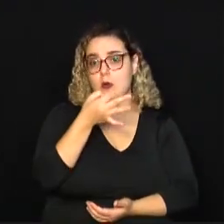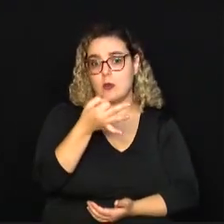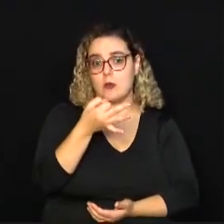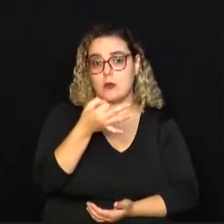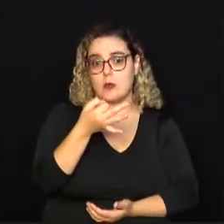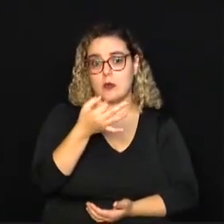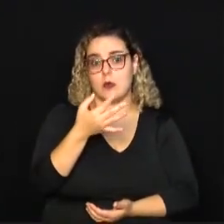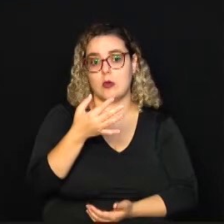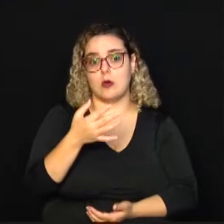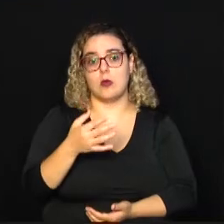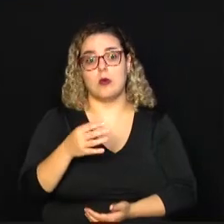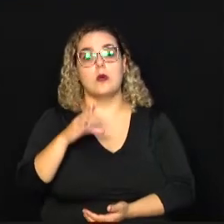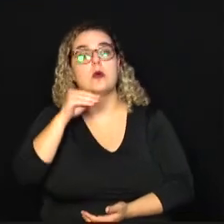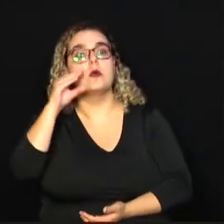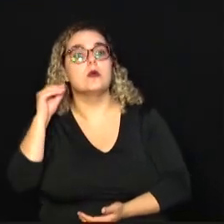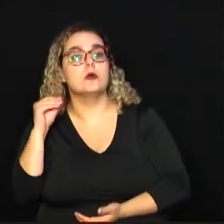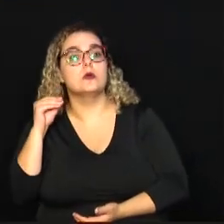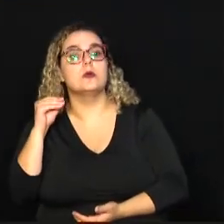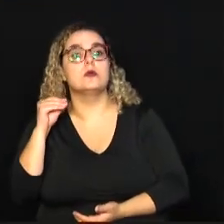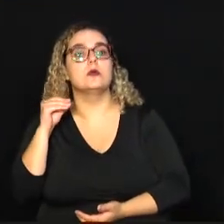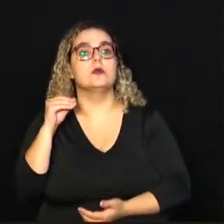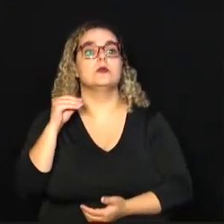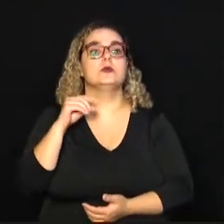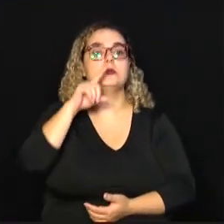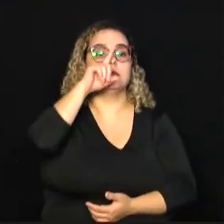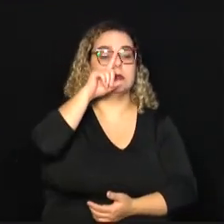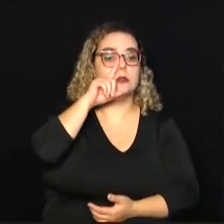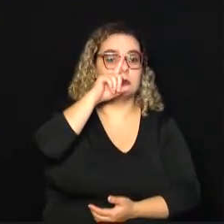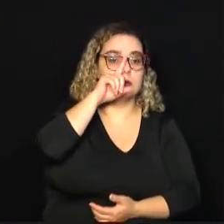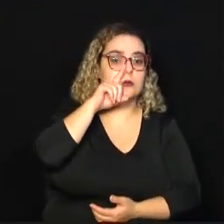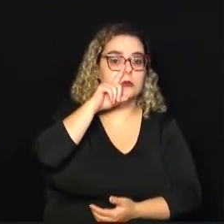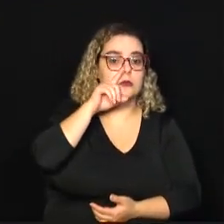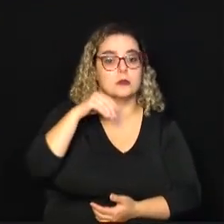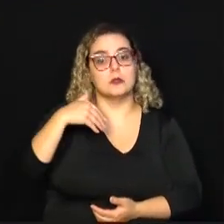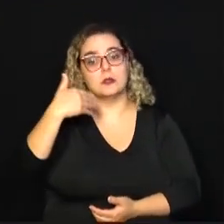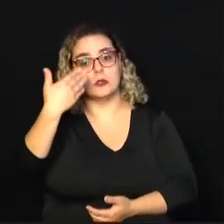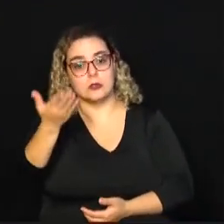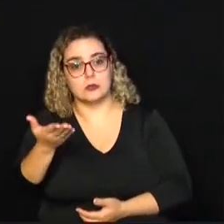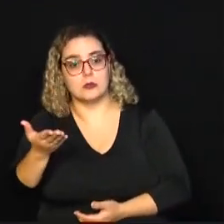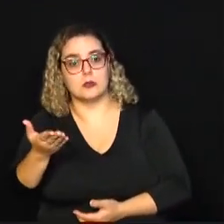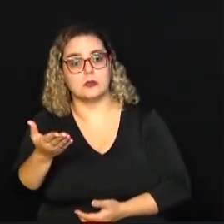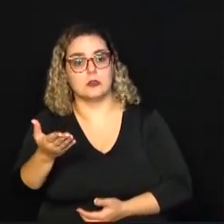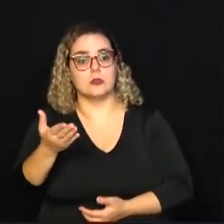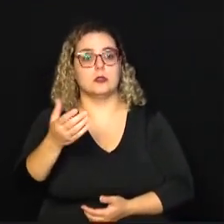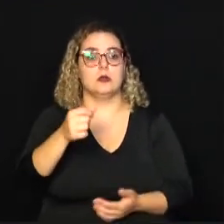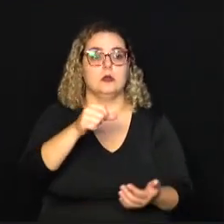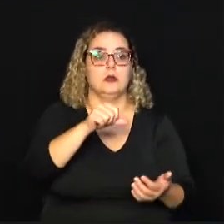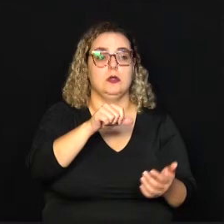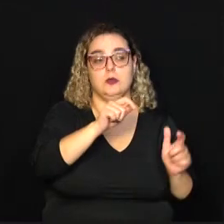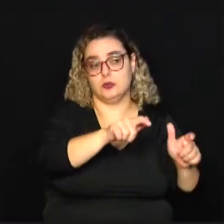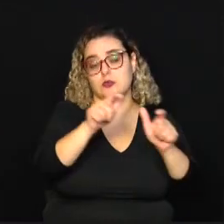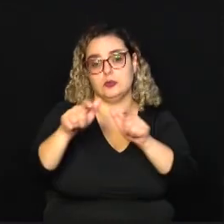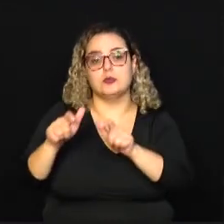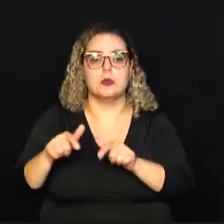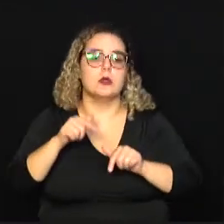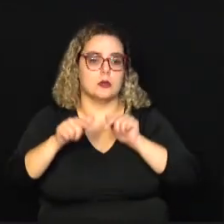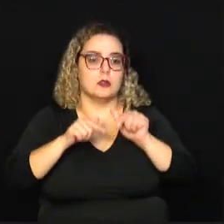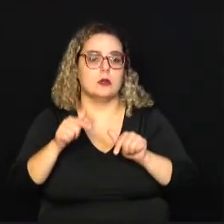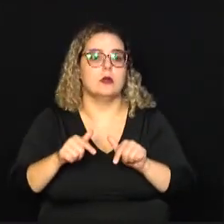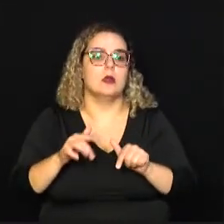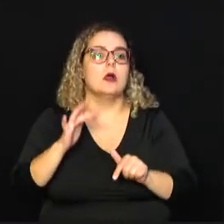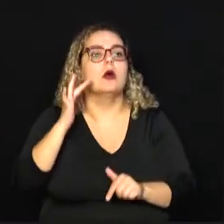sobre a questão dos funcionários públicos de risco indo às unidades. Eu acho que cabe, sim, refazer